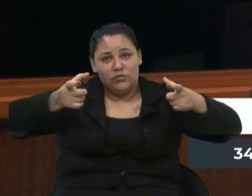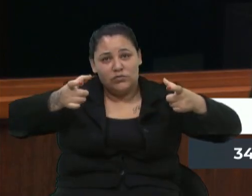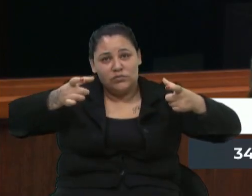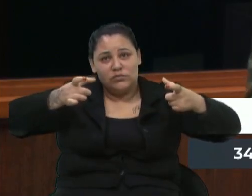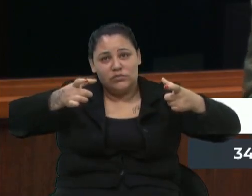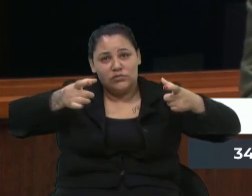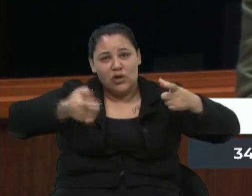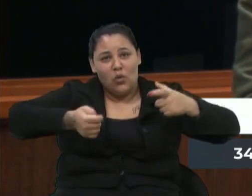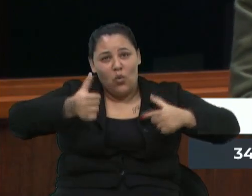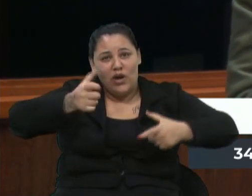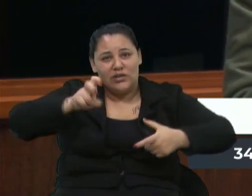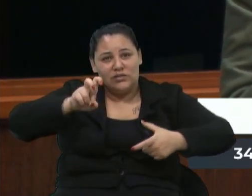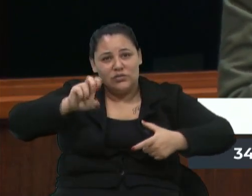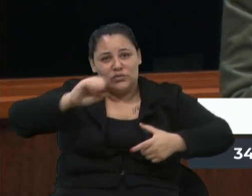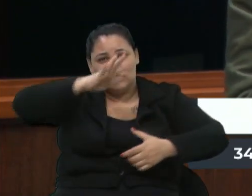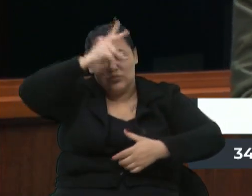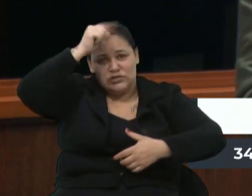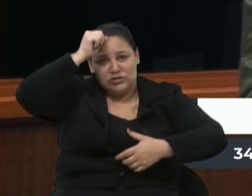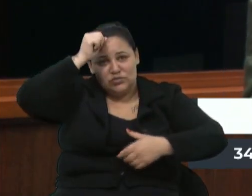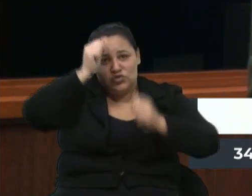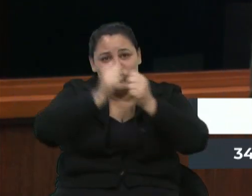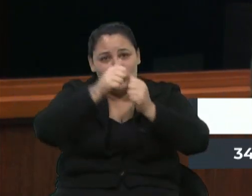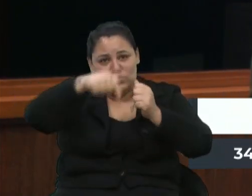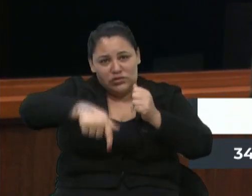quase 50 municípios,